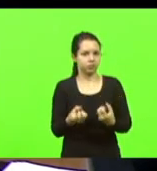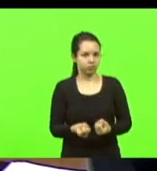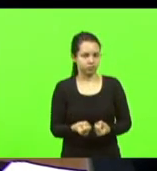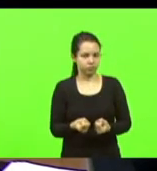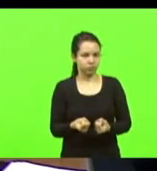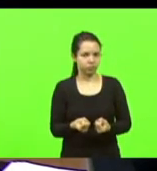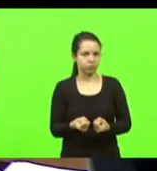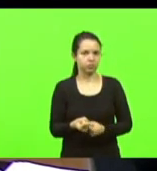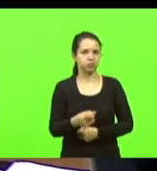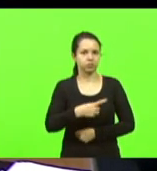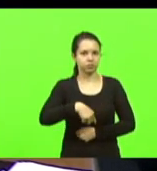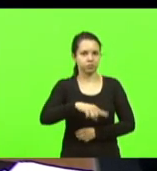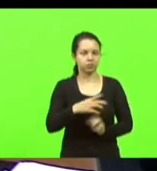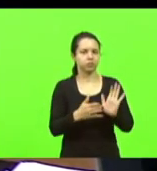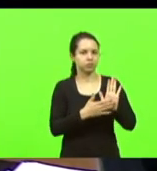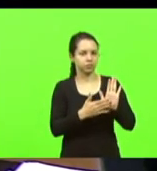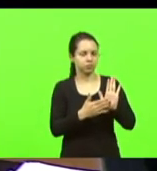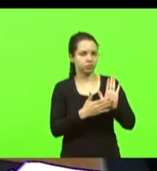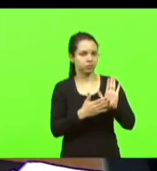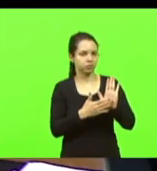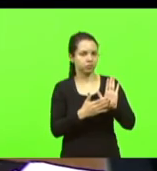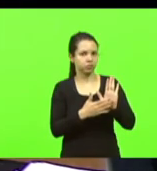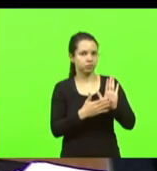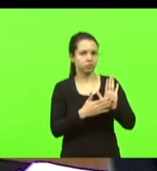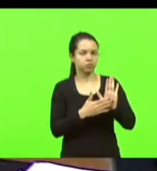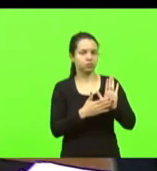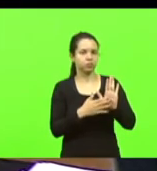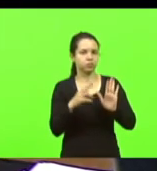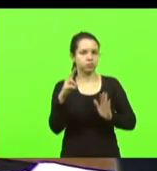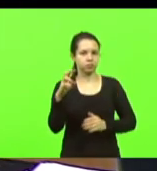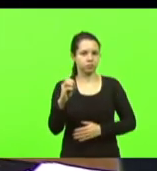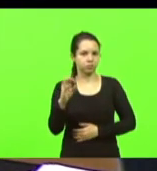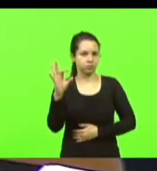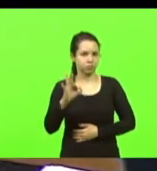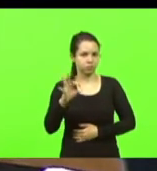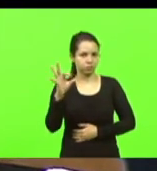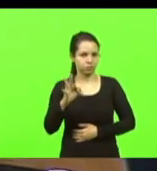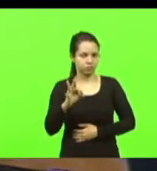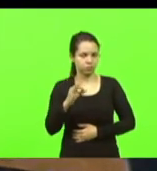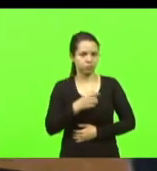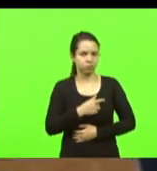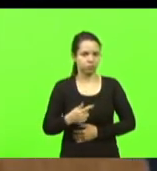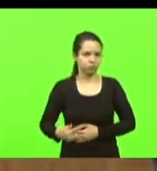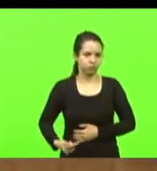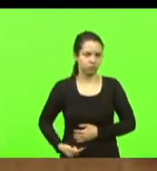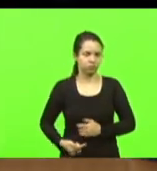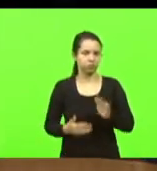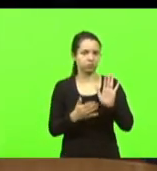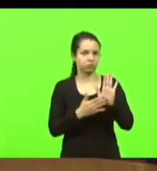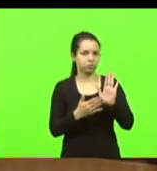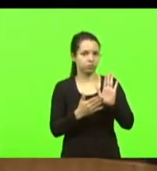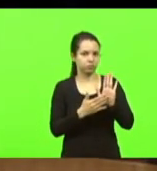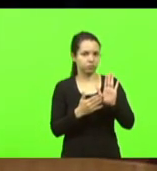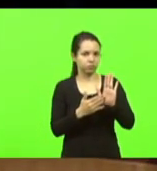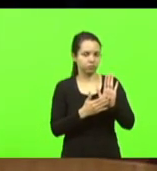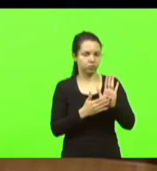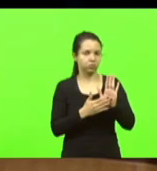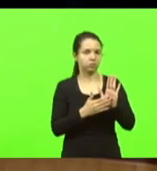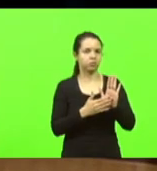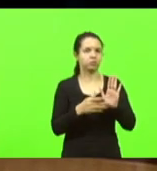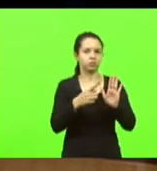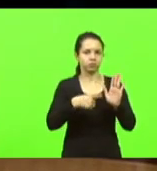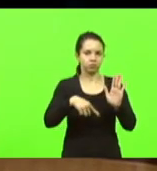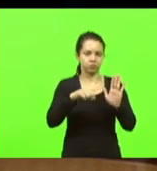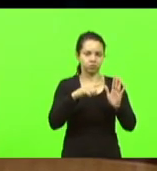nossa proposta era ao invés dos cinquenta por cento que o governo propôs nós colocamos